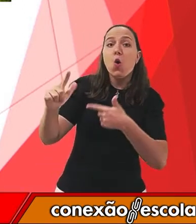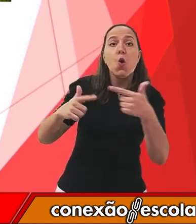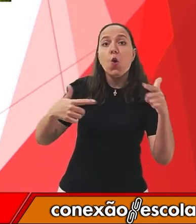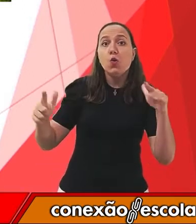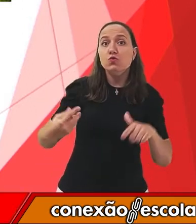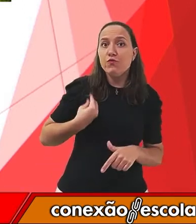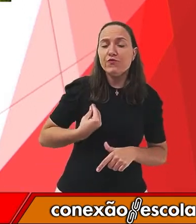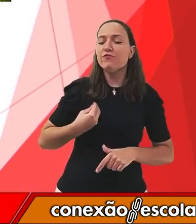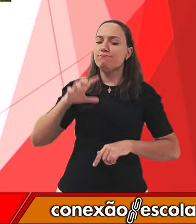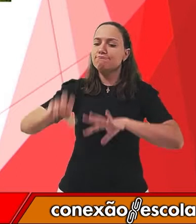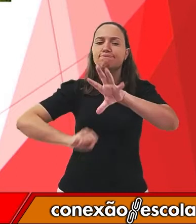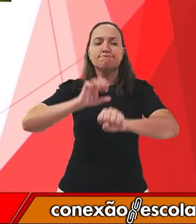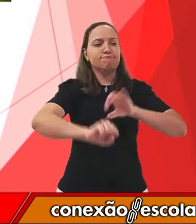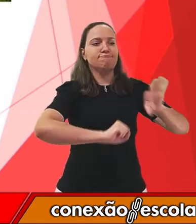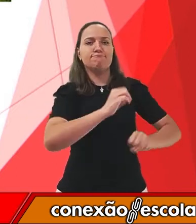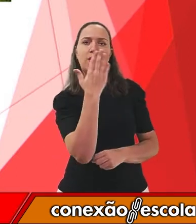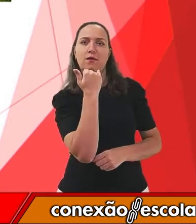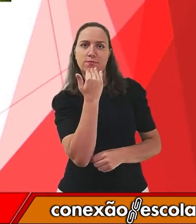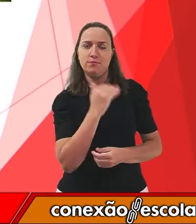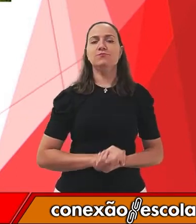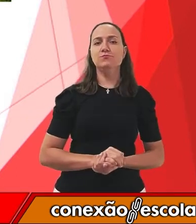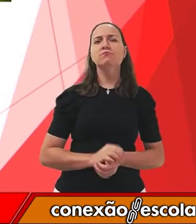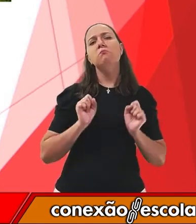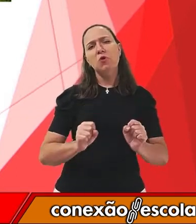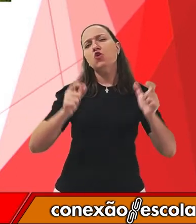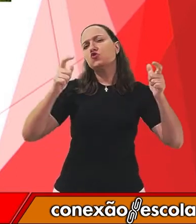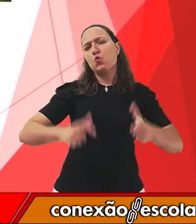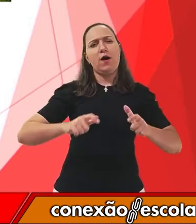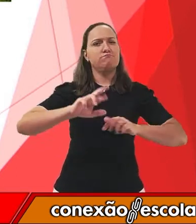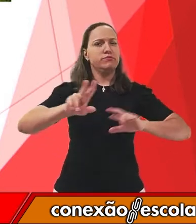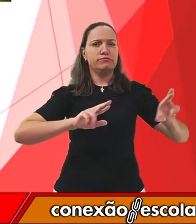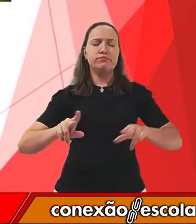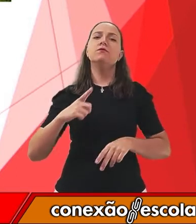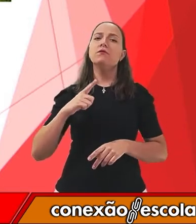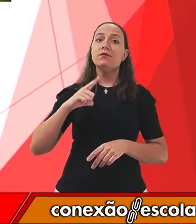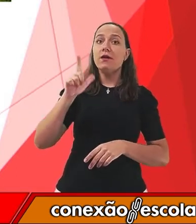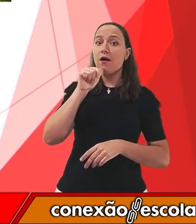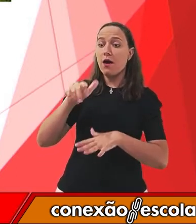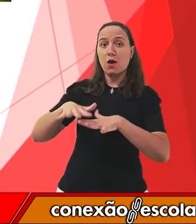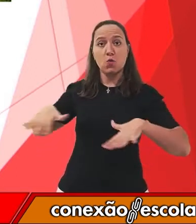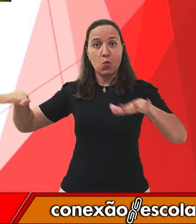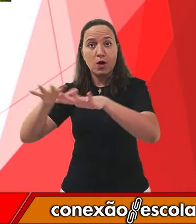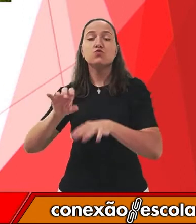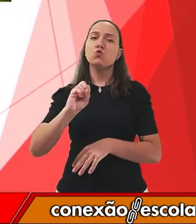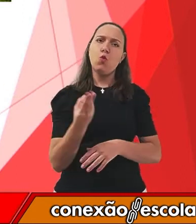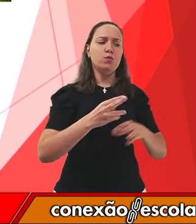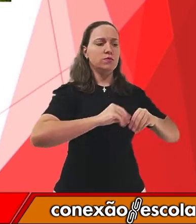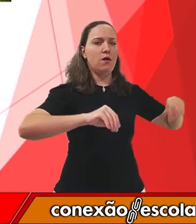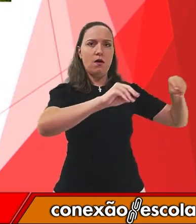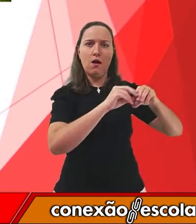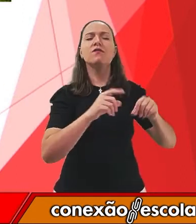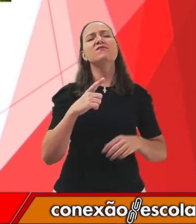vivos. Os animais podem viver em ambientes diversos, aquáticos ou terrestres, e possuem formas e